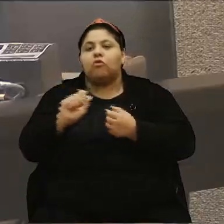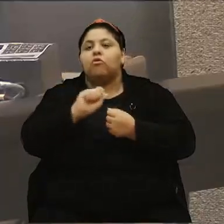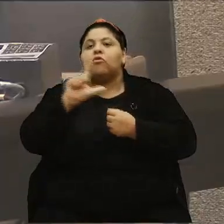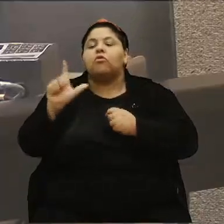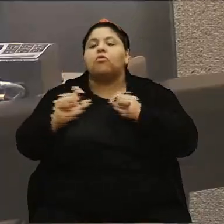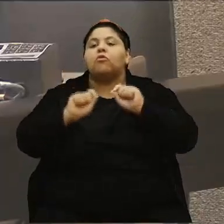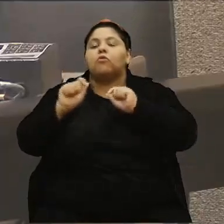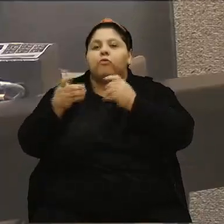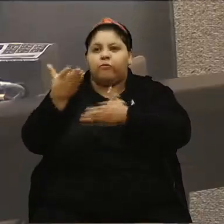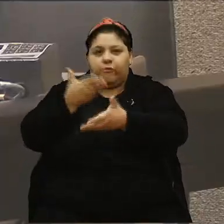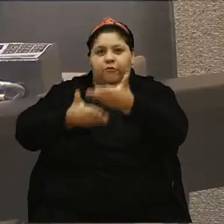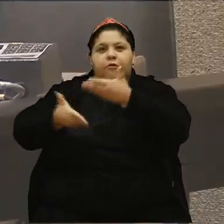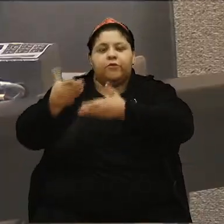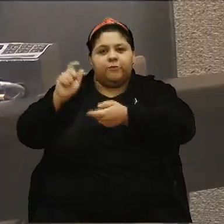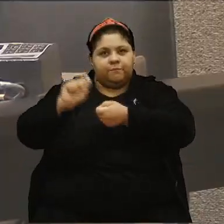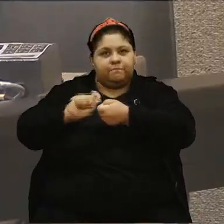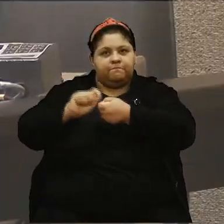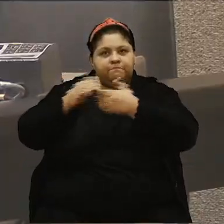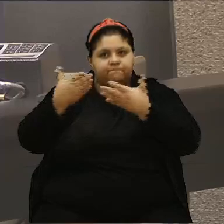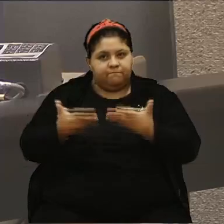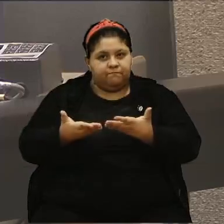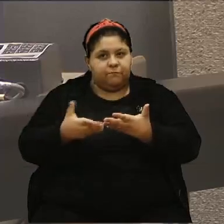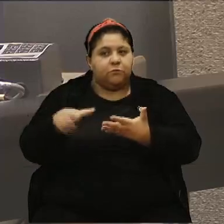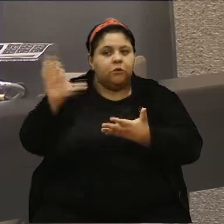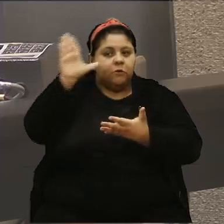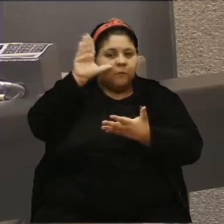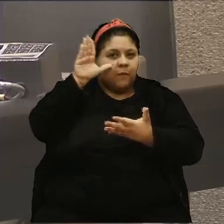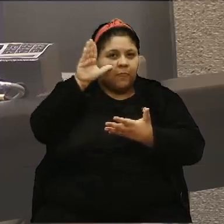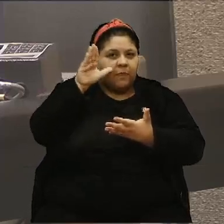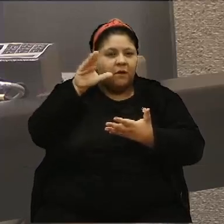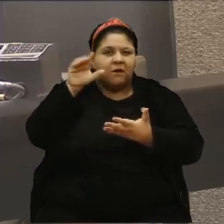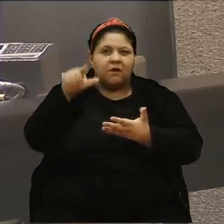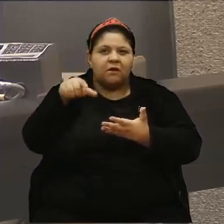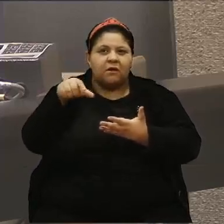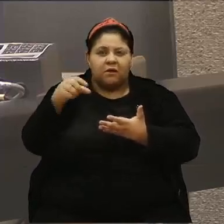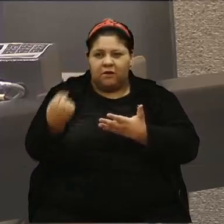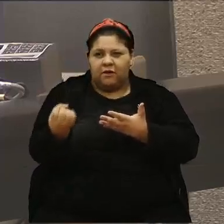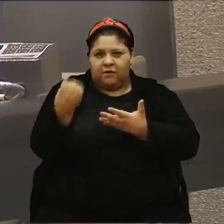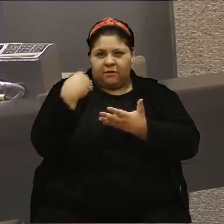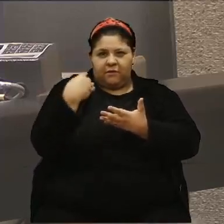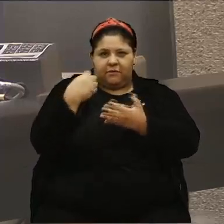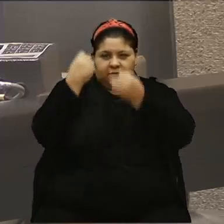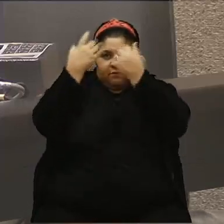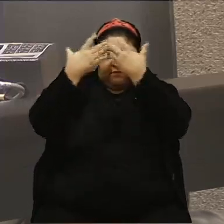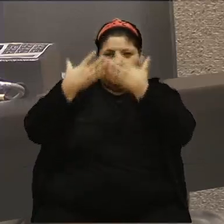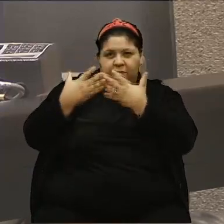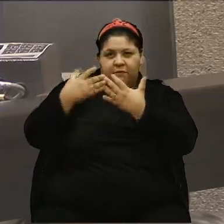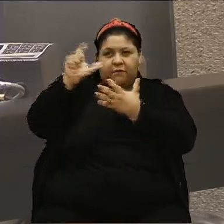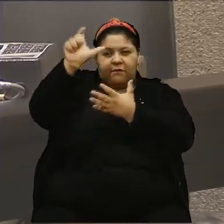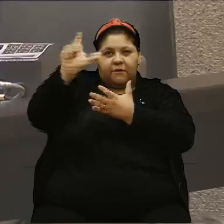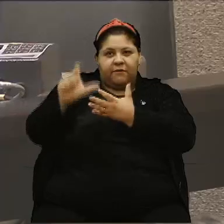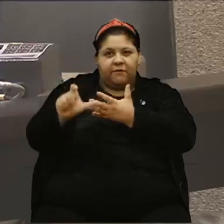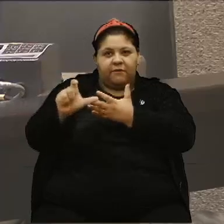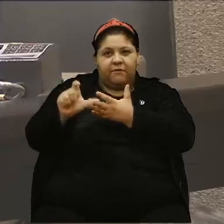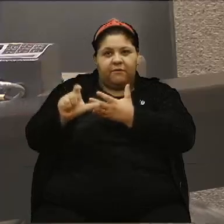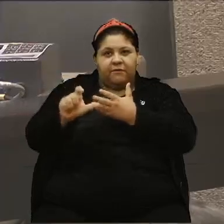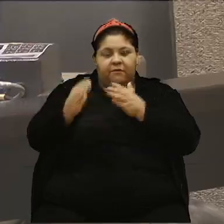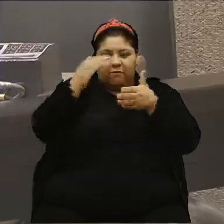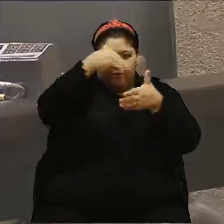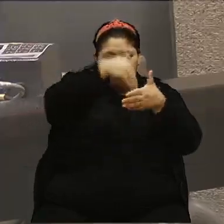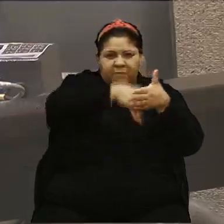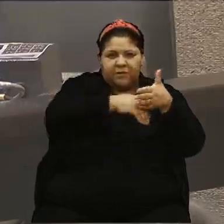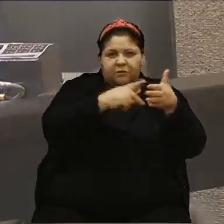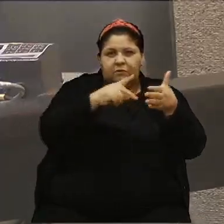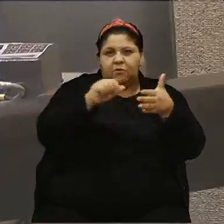os atendimentos estamos fazendo? Estamos verificando, a gente recebeu relatos no gabinete de pessoas internadas no Paulo